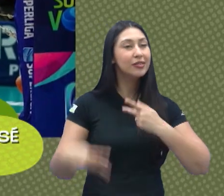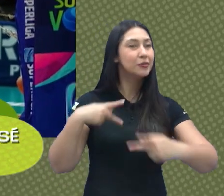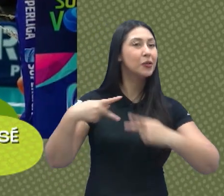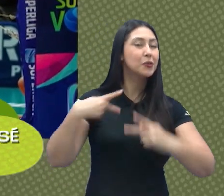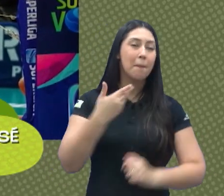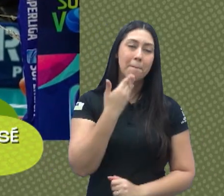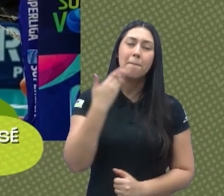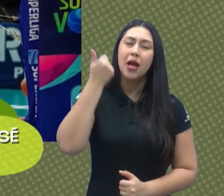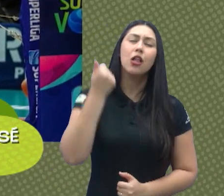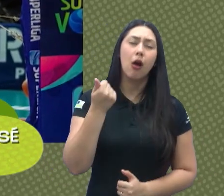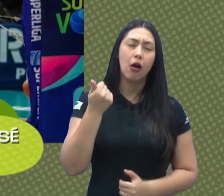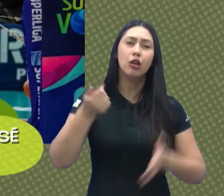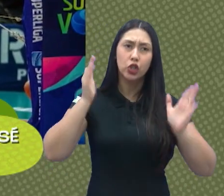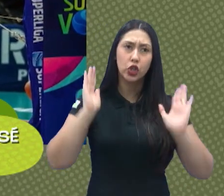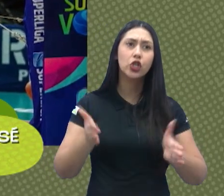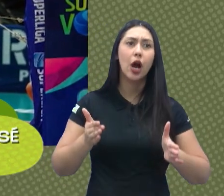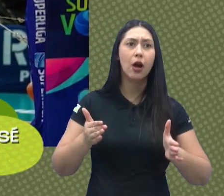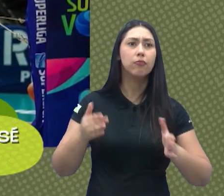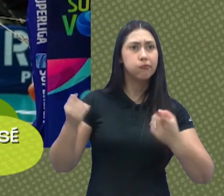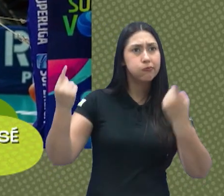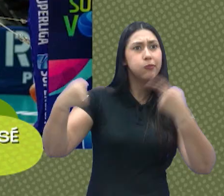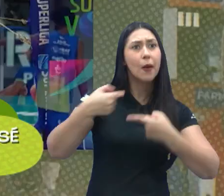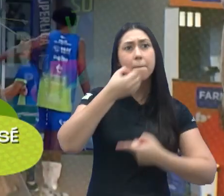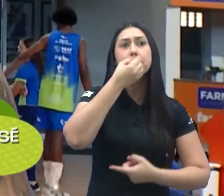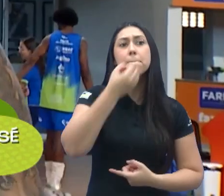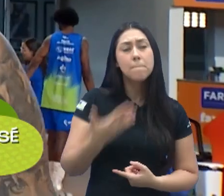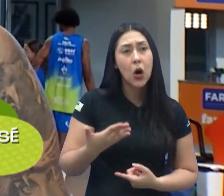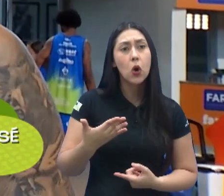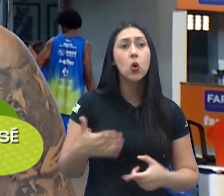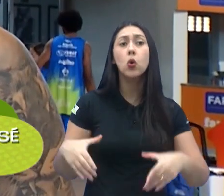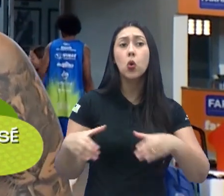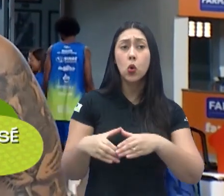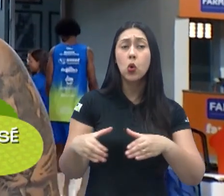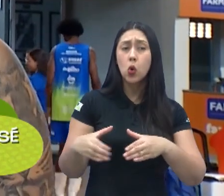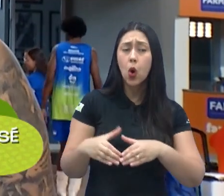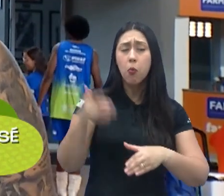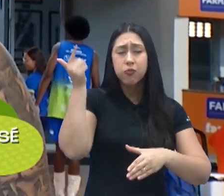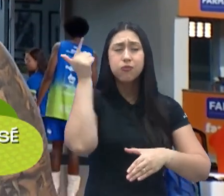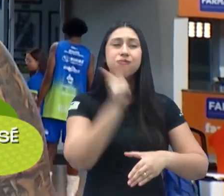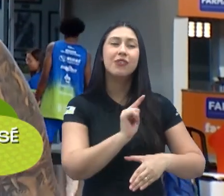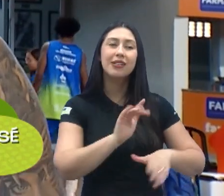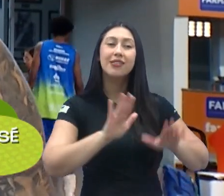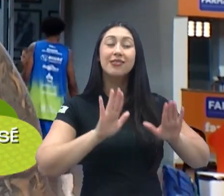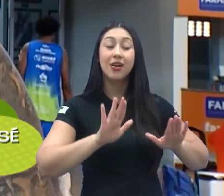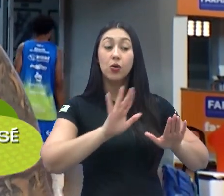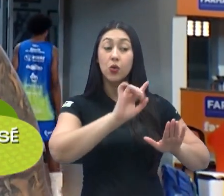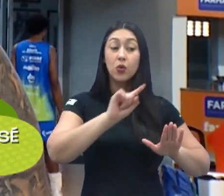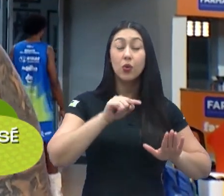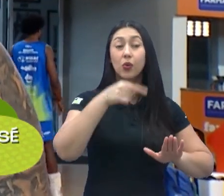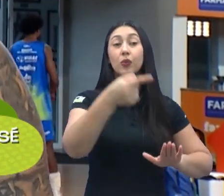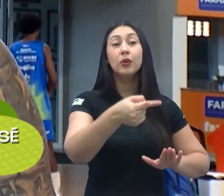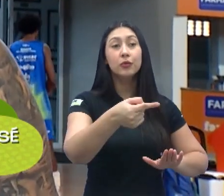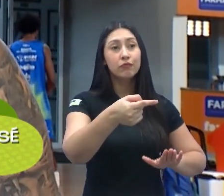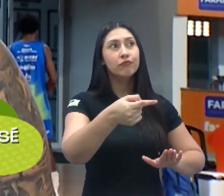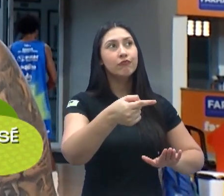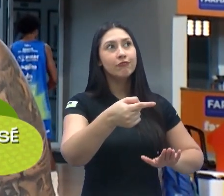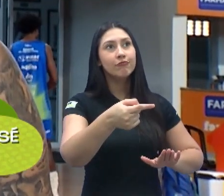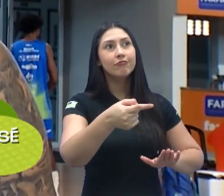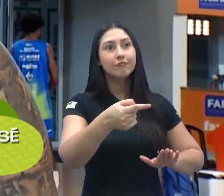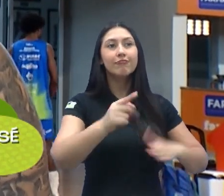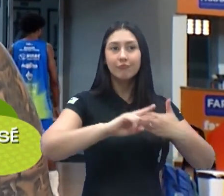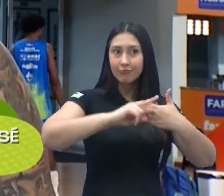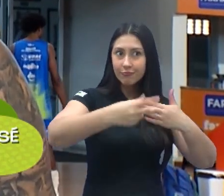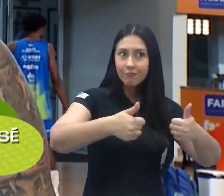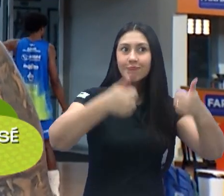bons jogos em casa, nossa equipe já tem se dado bem aqui dentro de casa, então acho que o próximo jogo o resultado vem ao